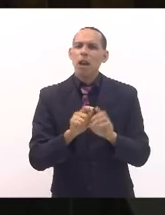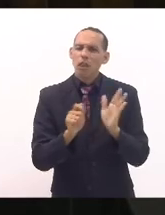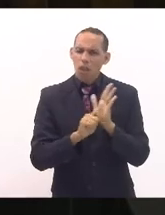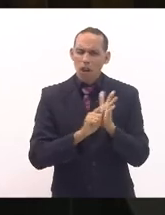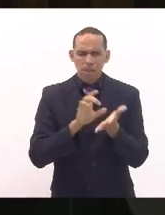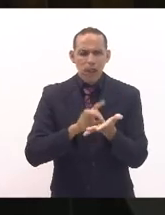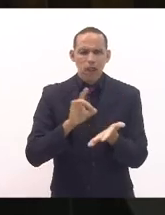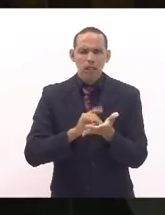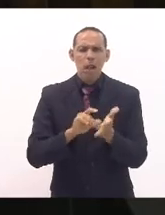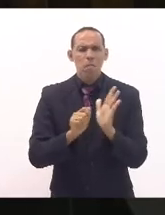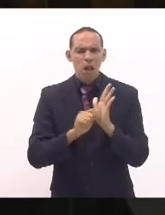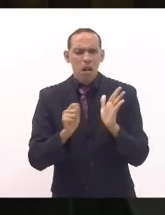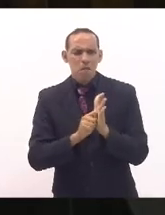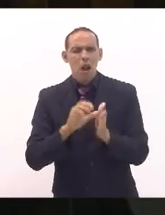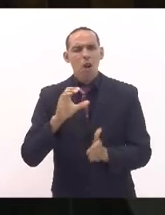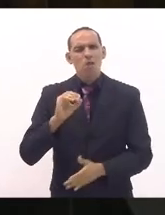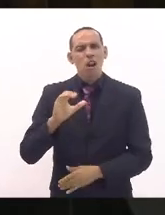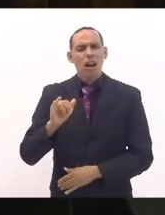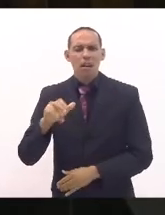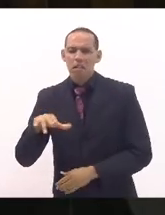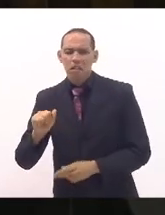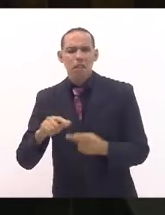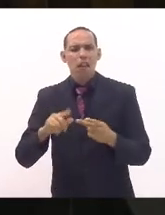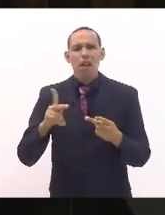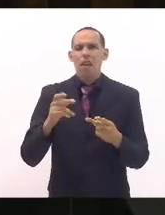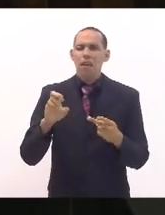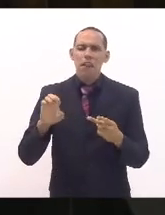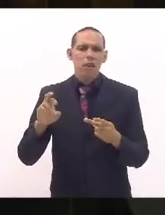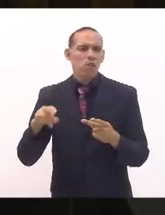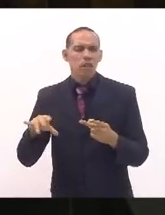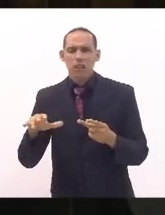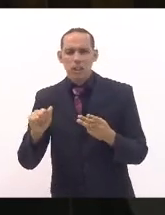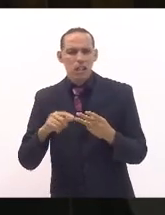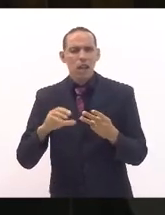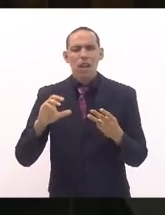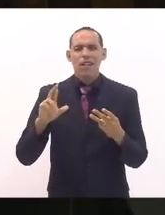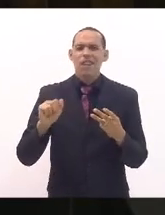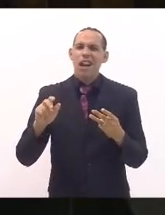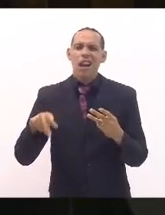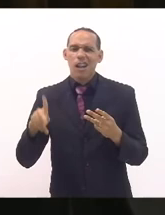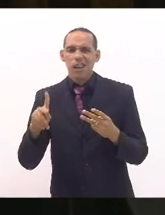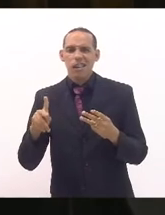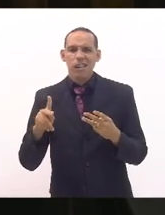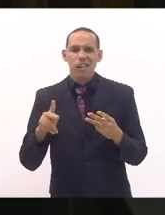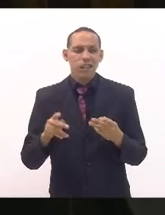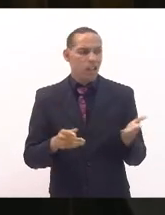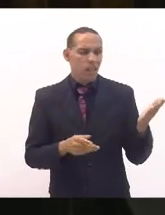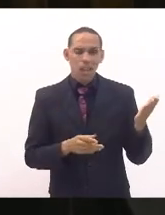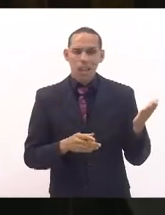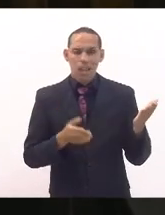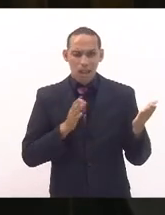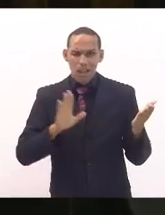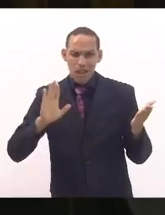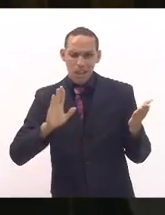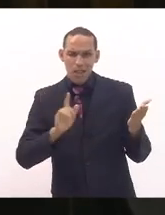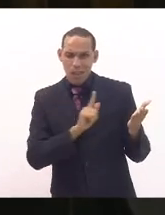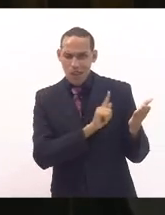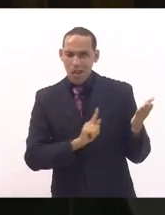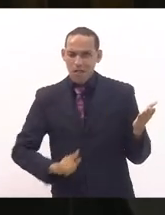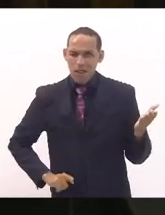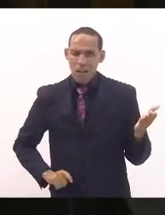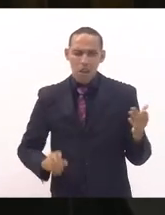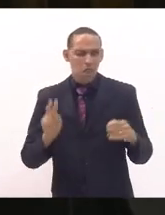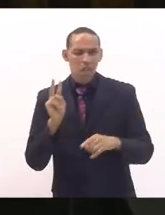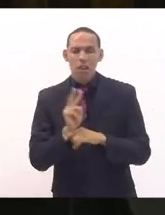verdade mesmo, maconha, cocaína, heroína, crack, até porque esse candidato a governador, presidente, ele